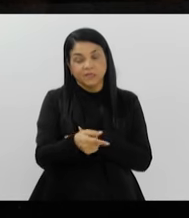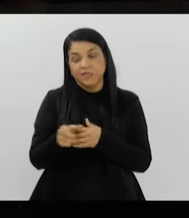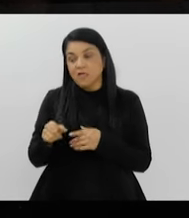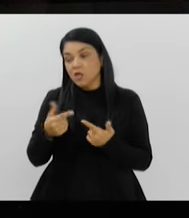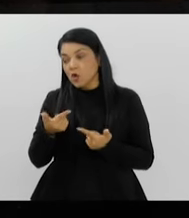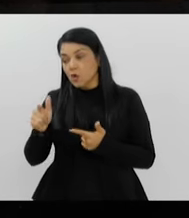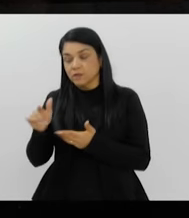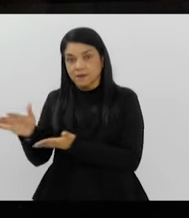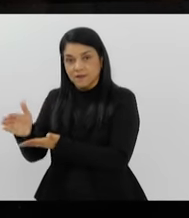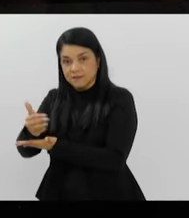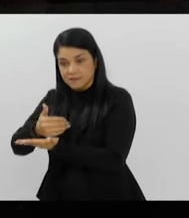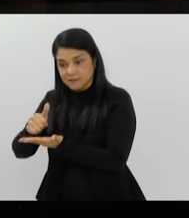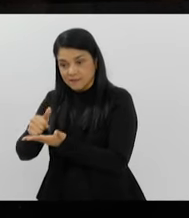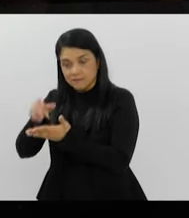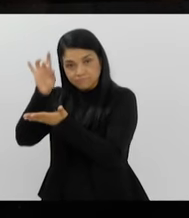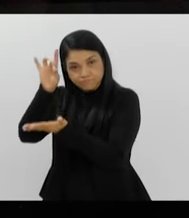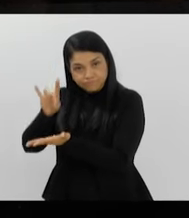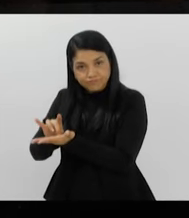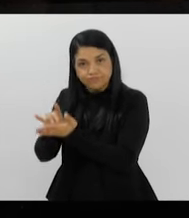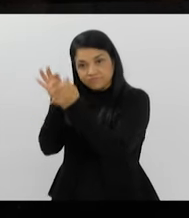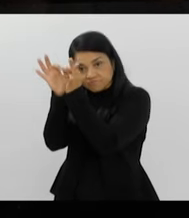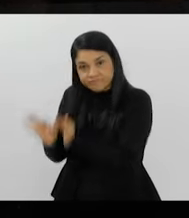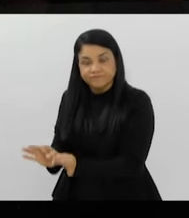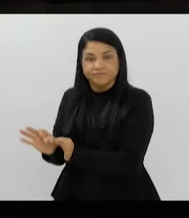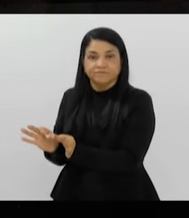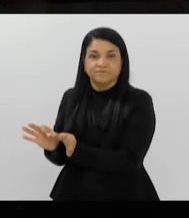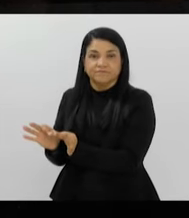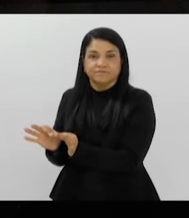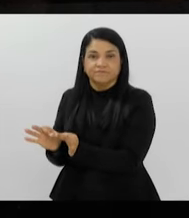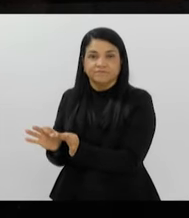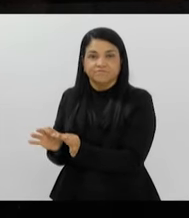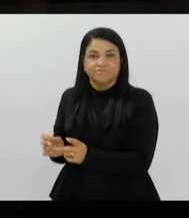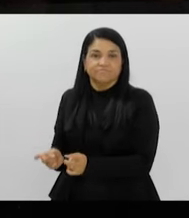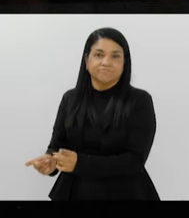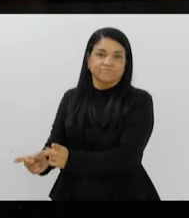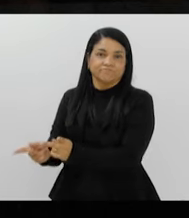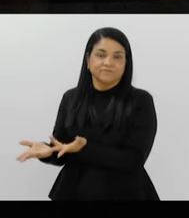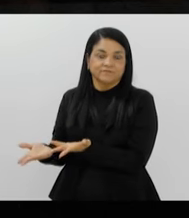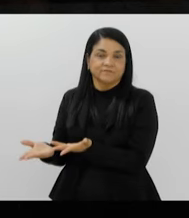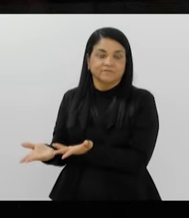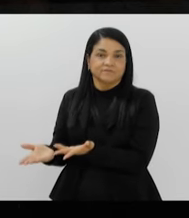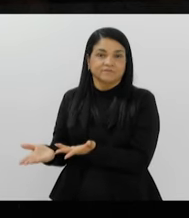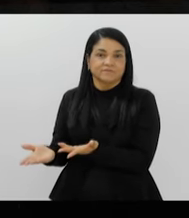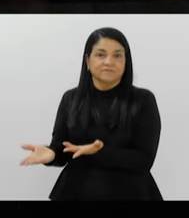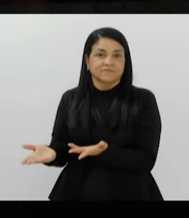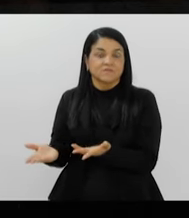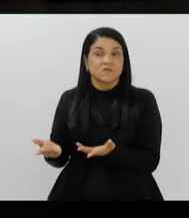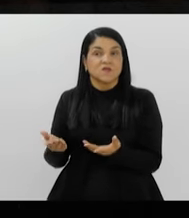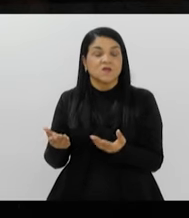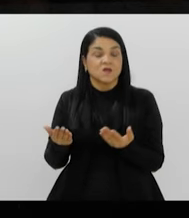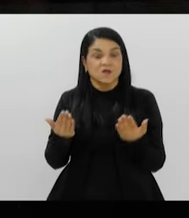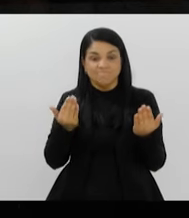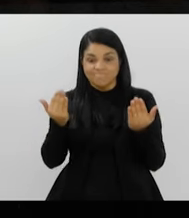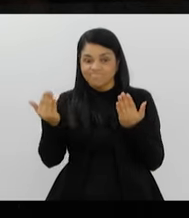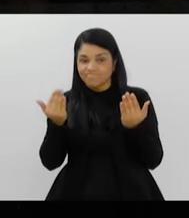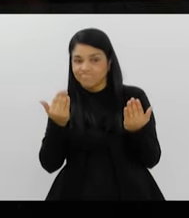receita que é permanente. Então, vocês já vejam como nós estamos derivando